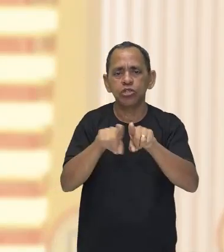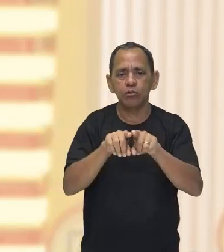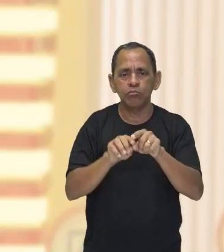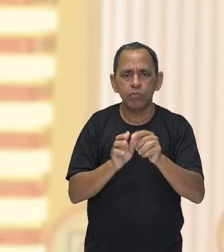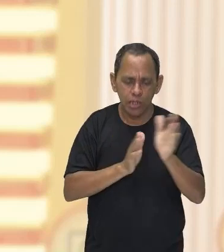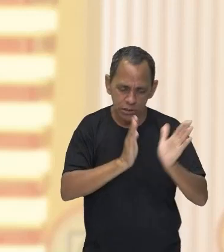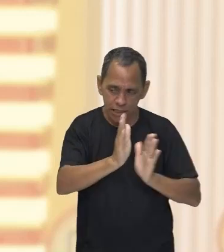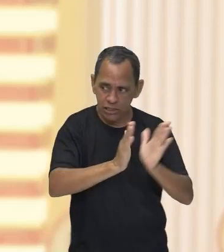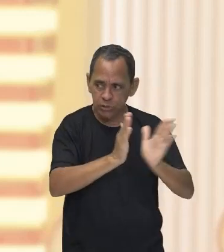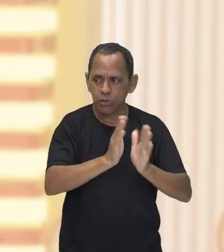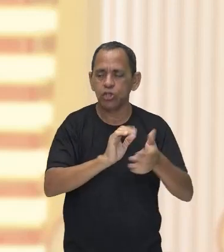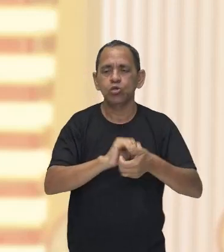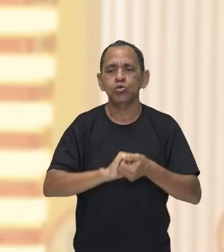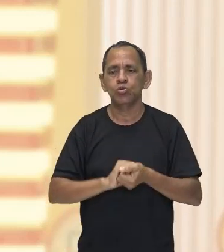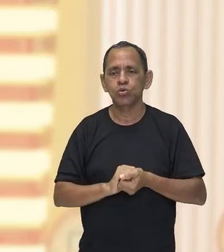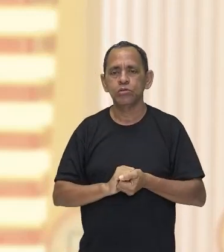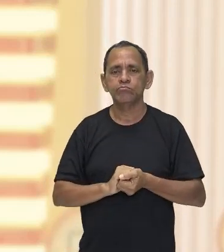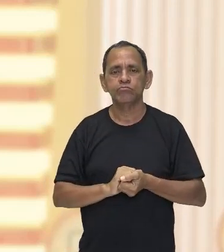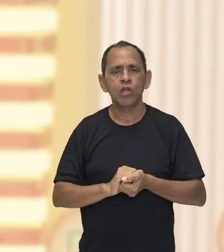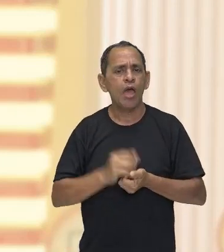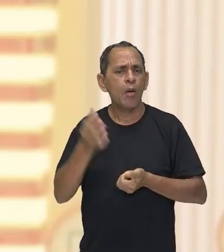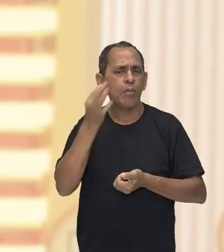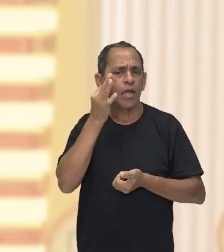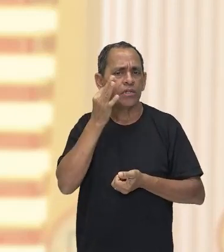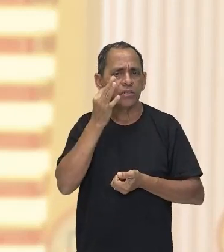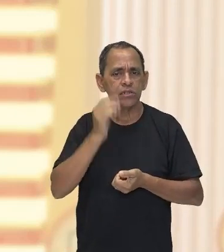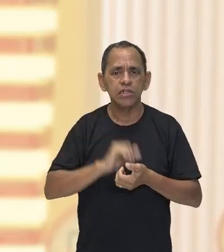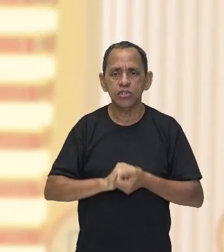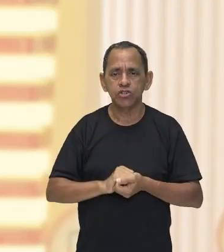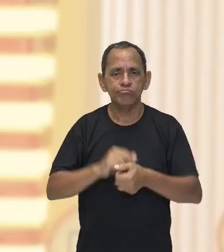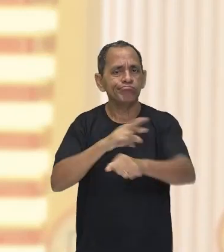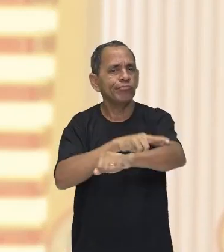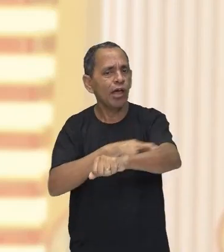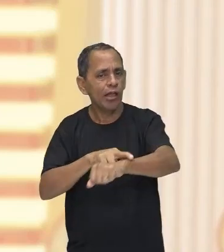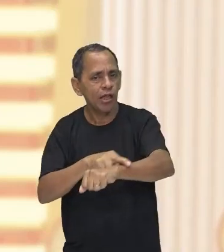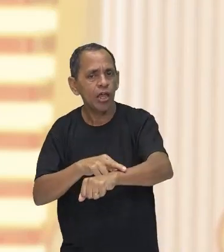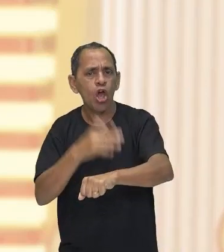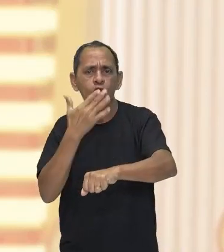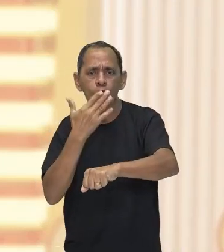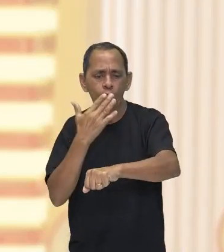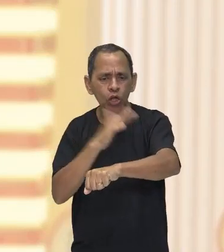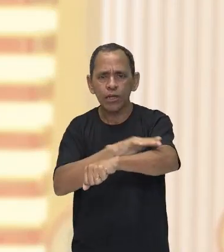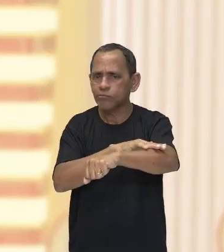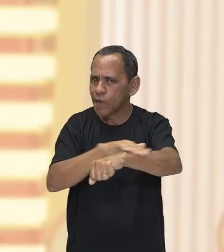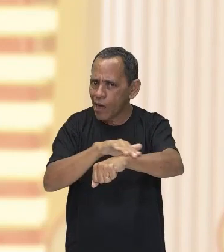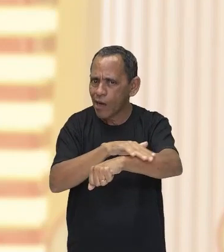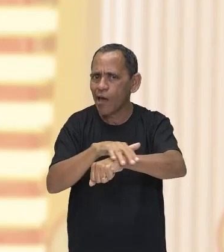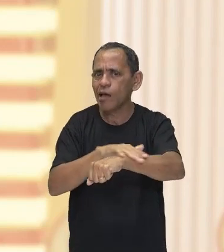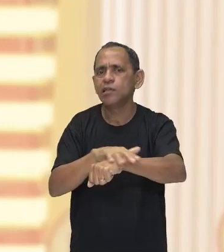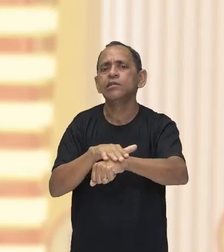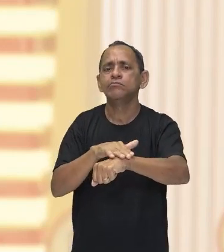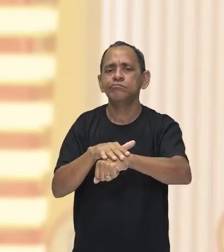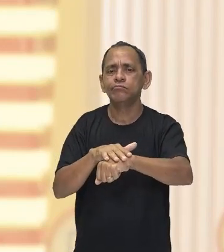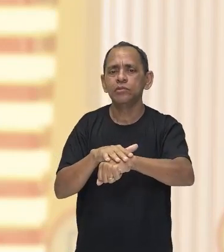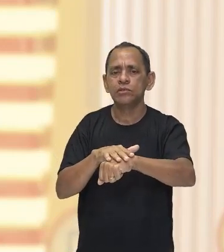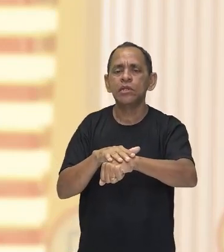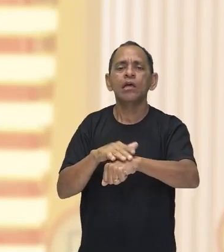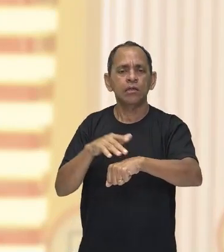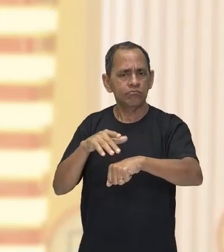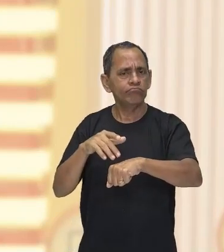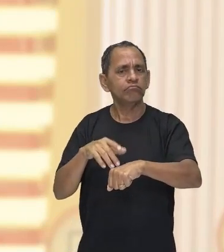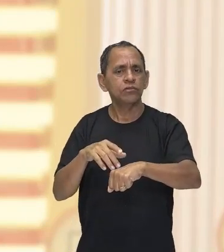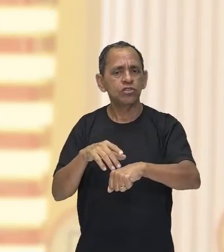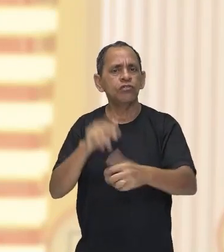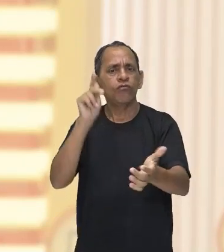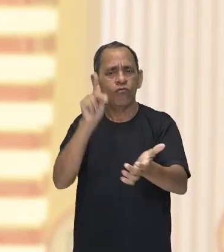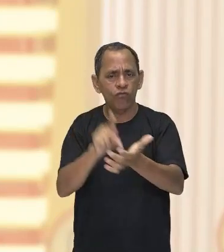aí muito presente, então, no racismo. A cor da tua pele, ela, teoricamente, ela sem querer